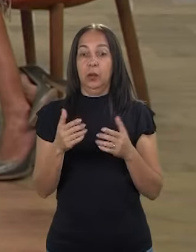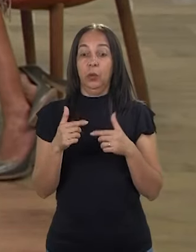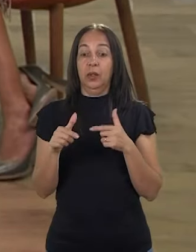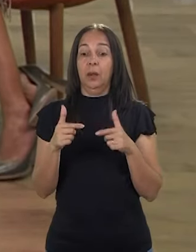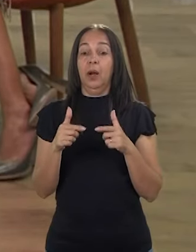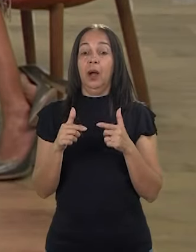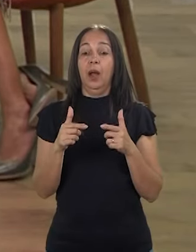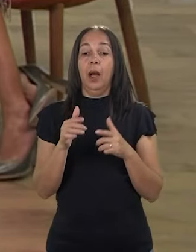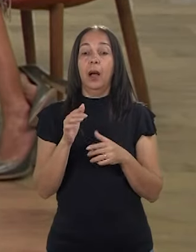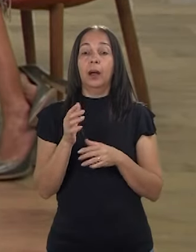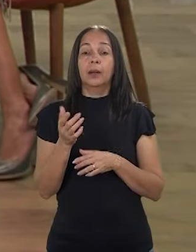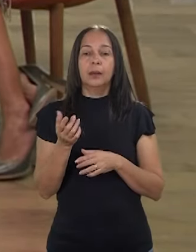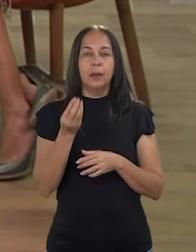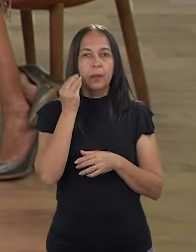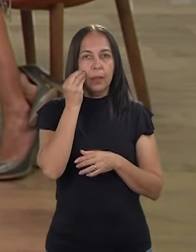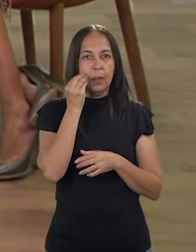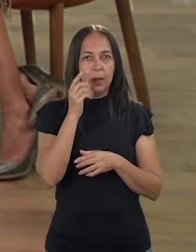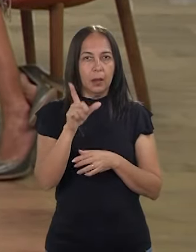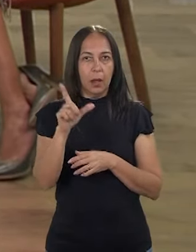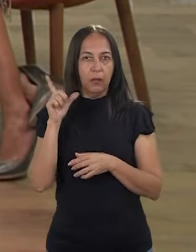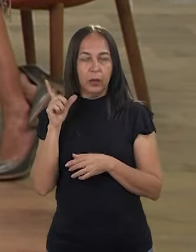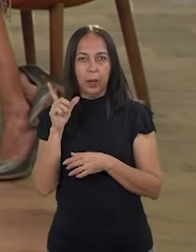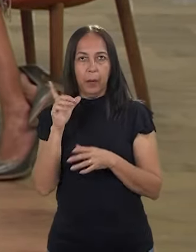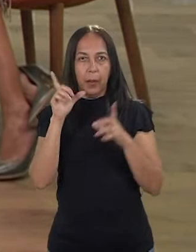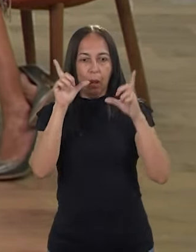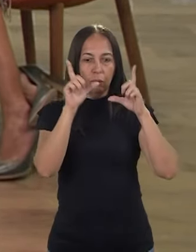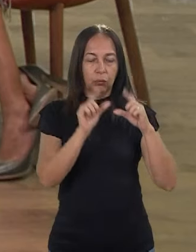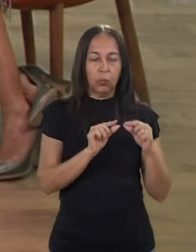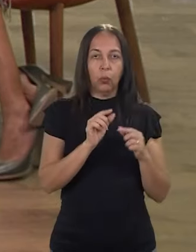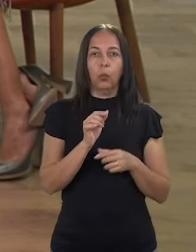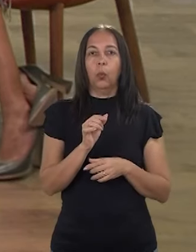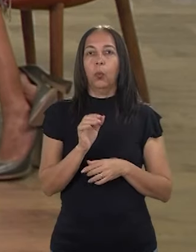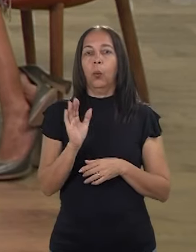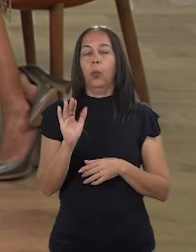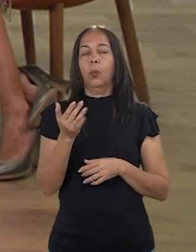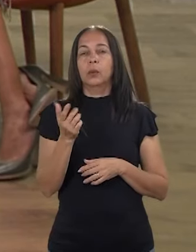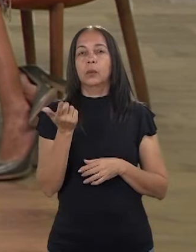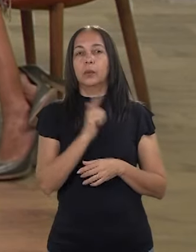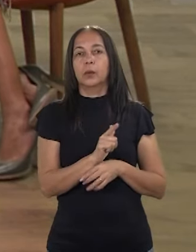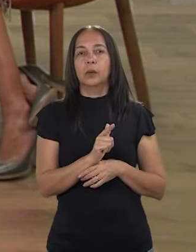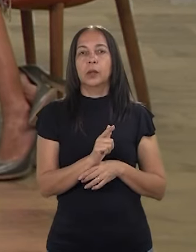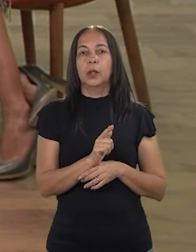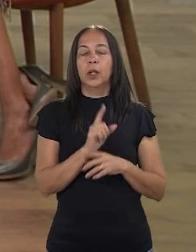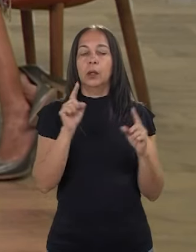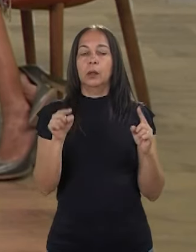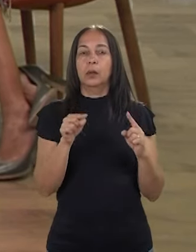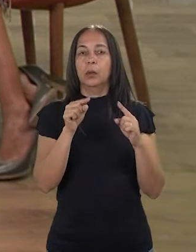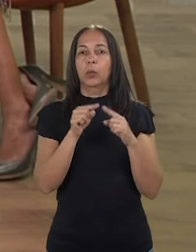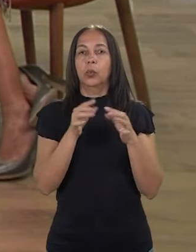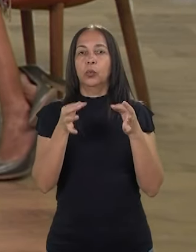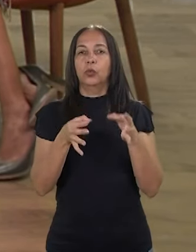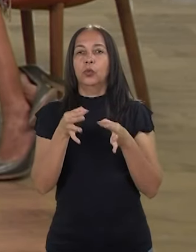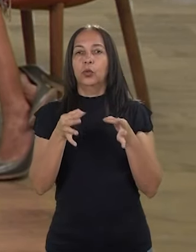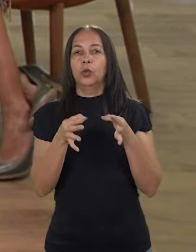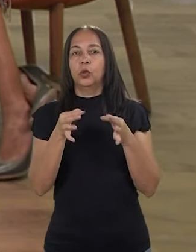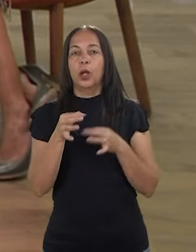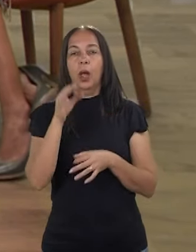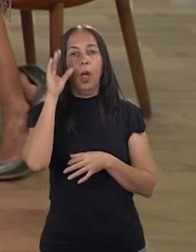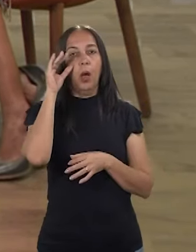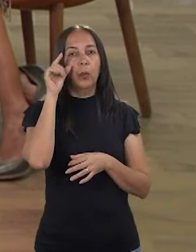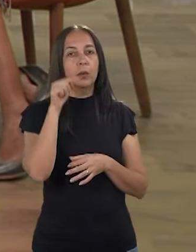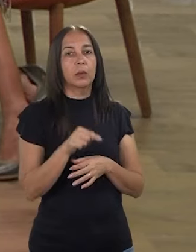aí trabalhar do ponto de vista de prevenir né de mitigar aquilo dali o máximo possível e do ponto de vista jurídico é exatamente isso é fazendo